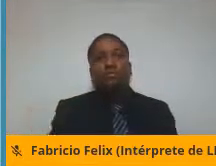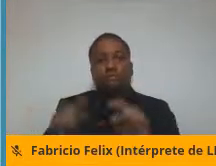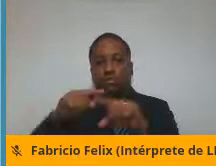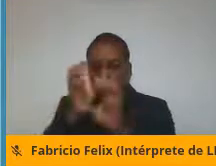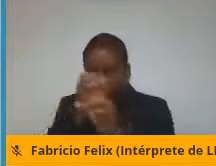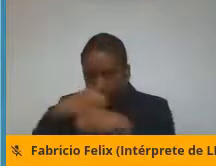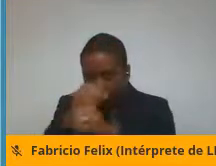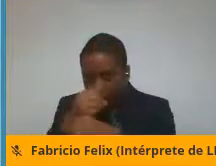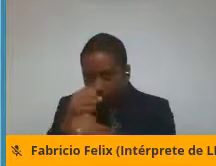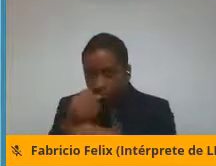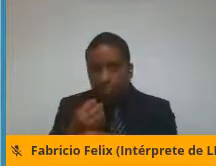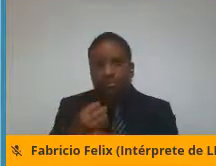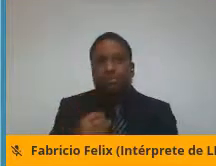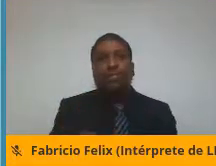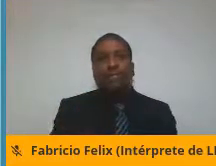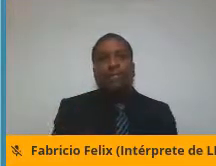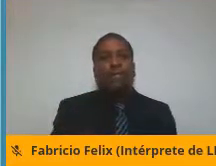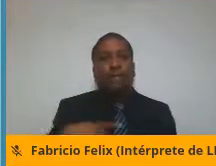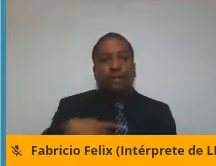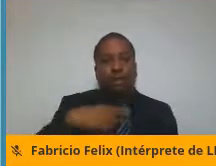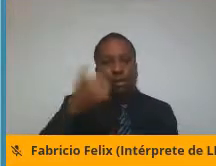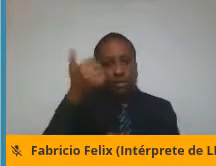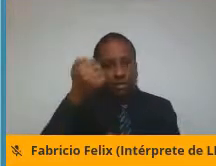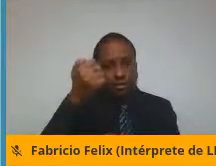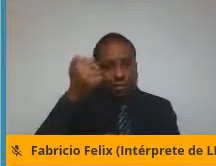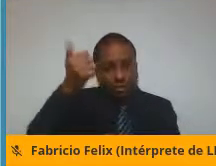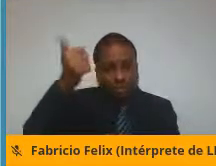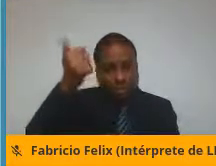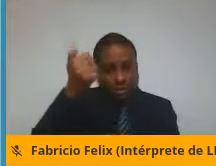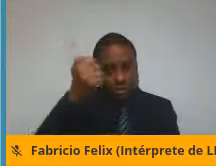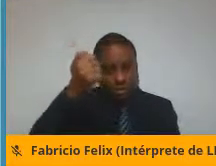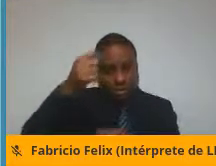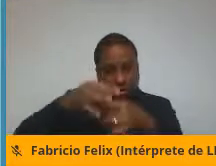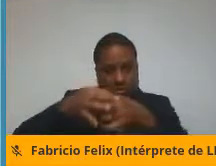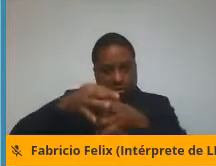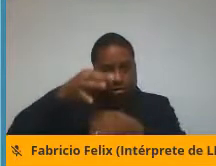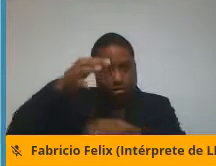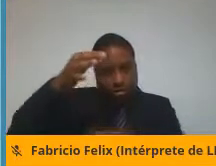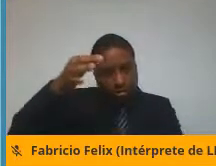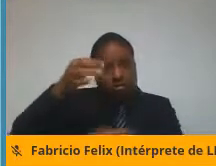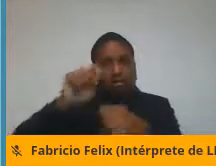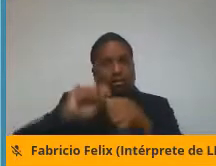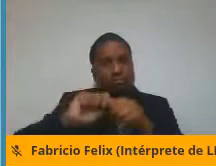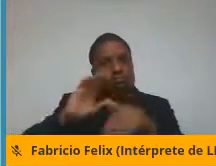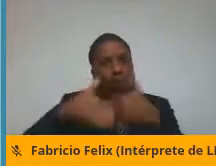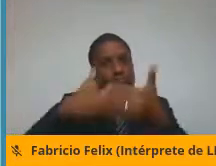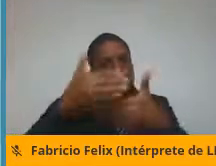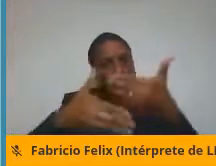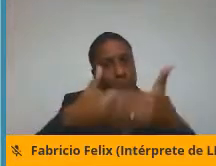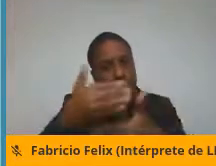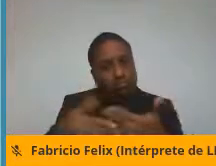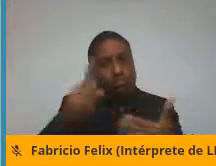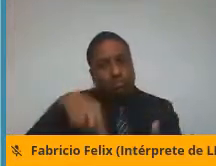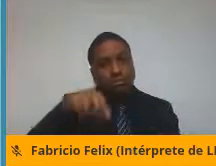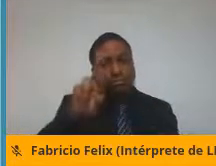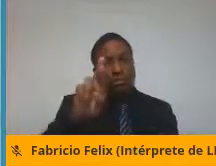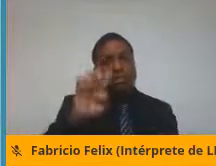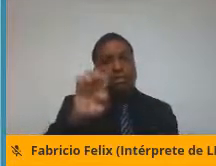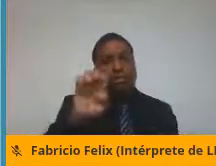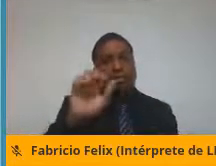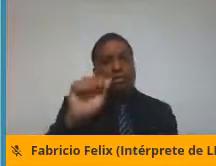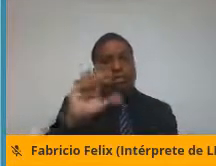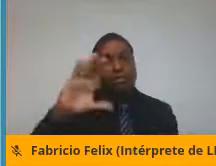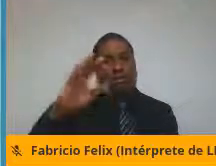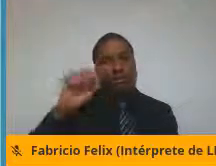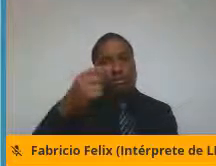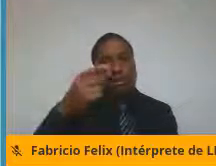Veja, a gente tem aqui pipetas, tem tubos, que vão realizar um procedimento que que é chamado de reação da polimerase